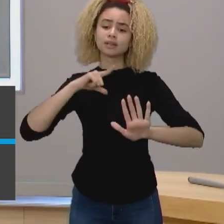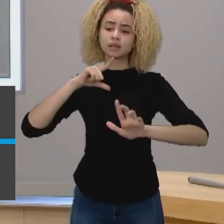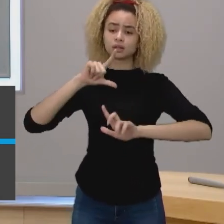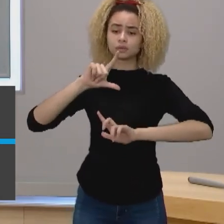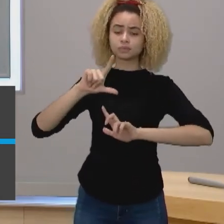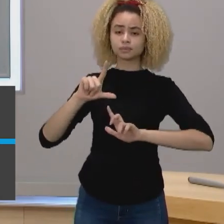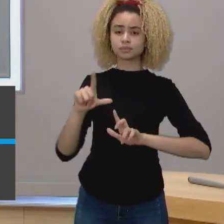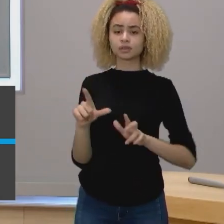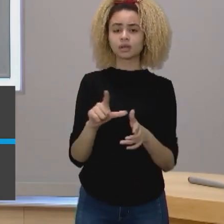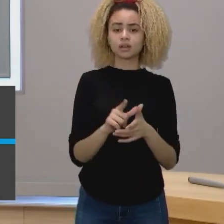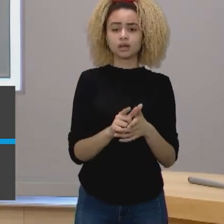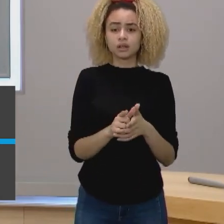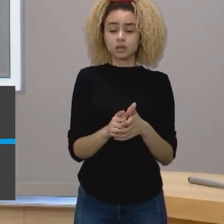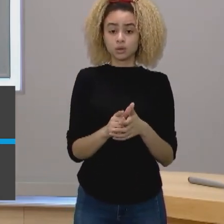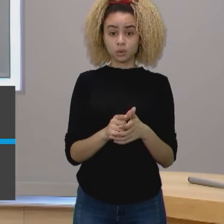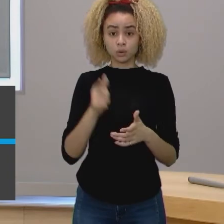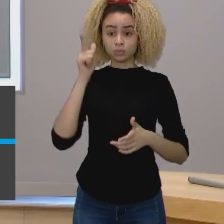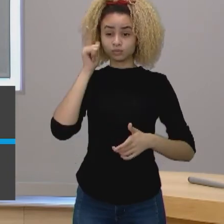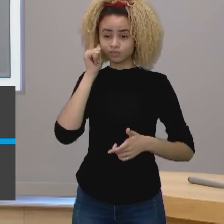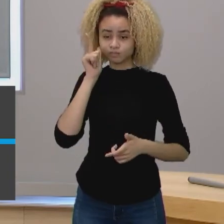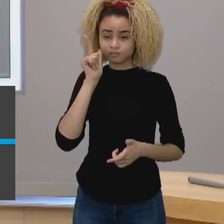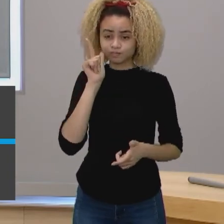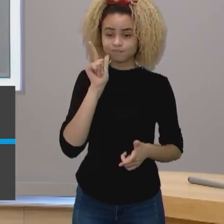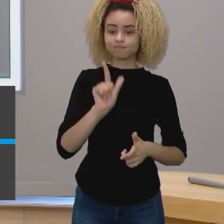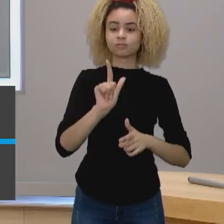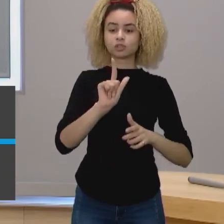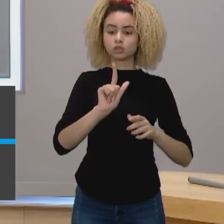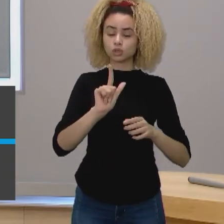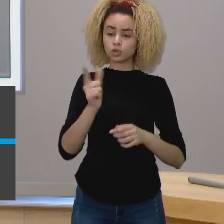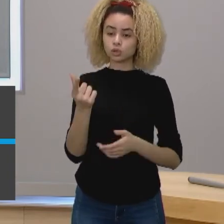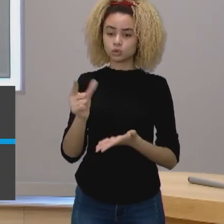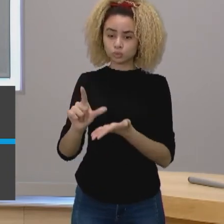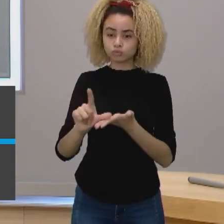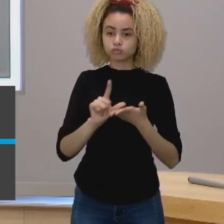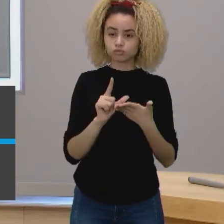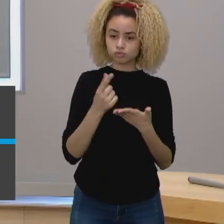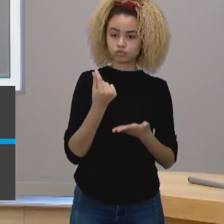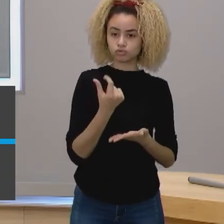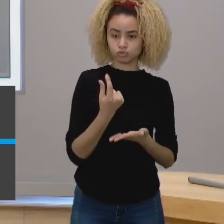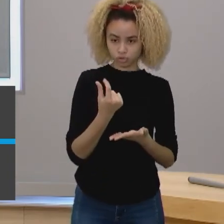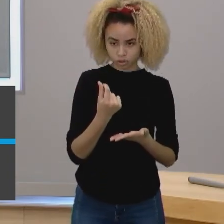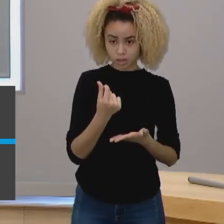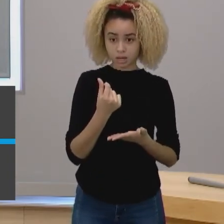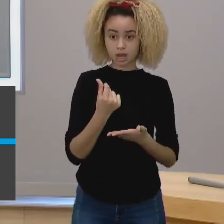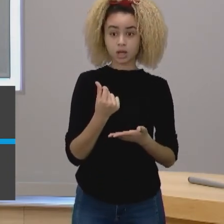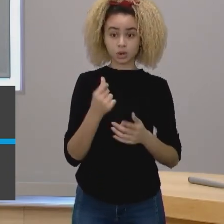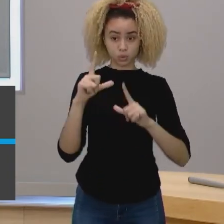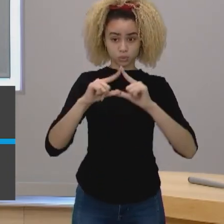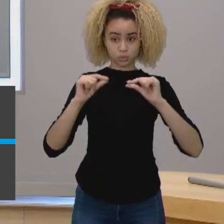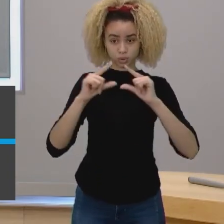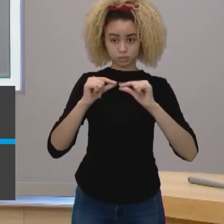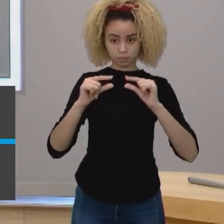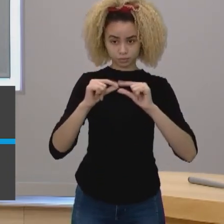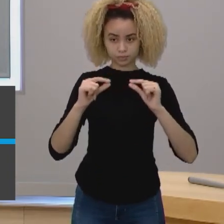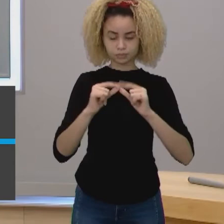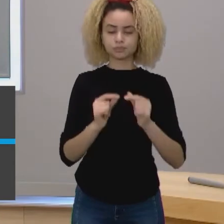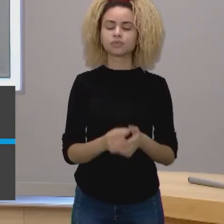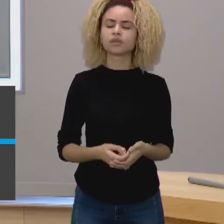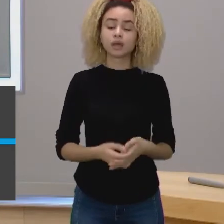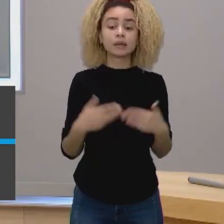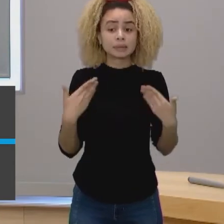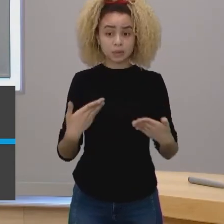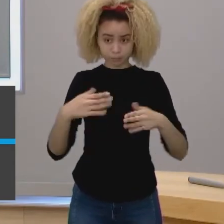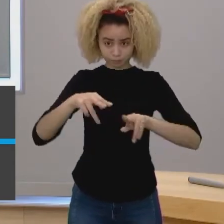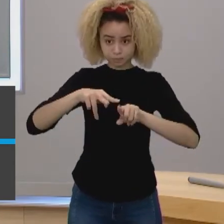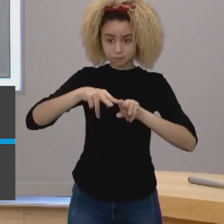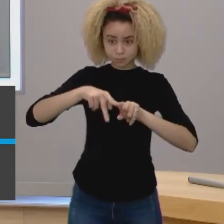uma grande ascensão do poder econômico do Japão, tá? Então, vamos lá. O